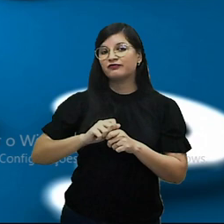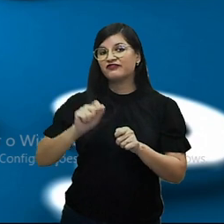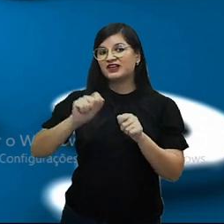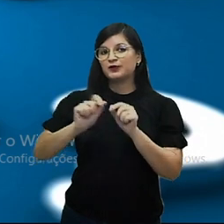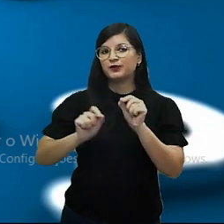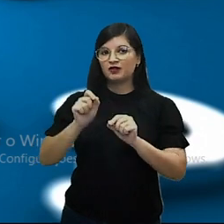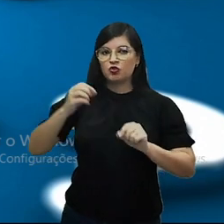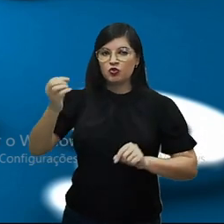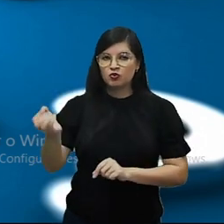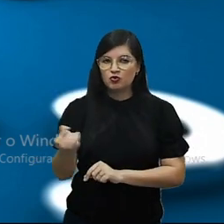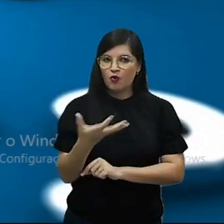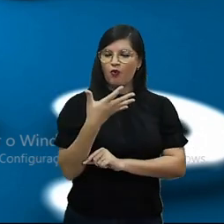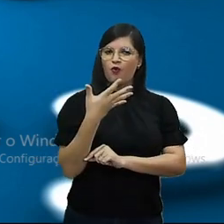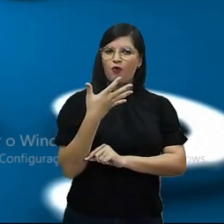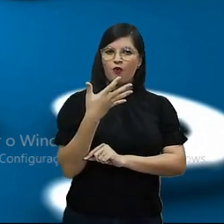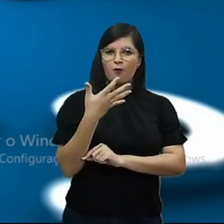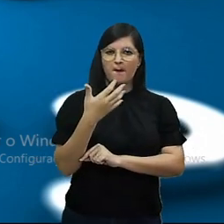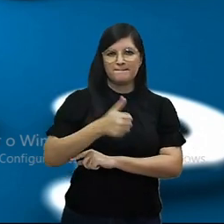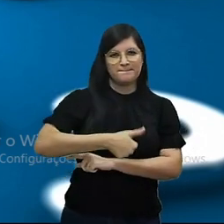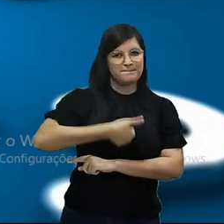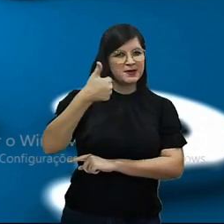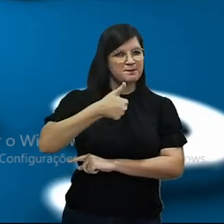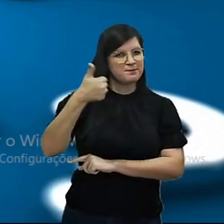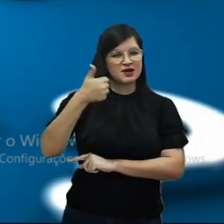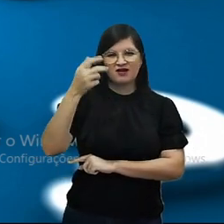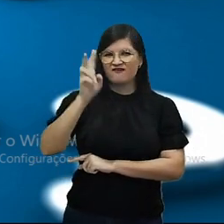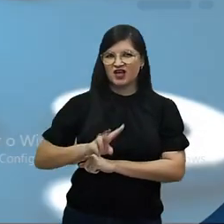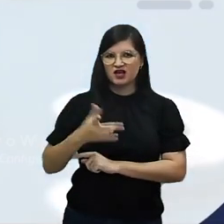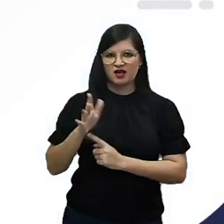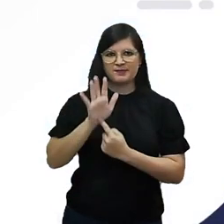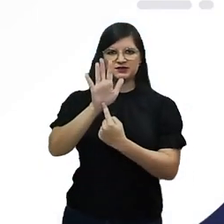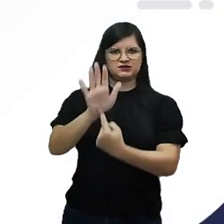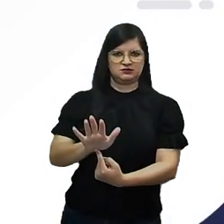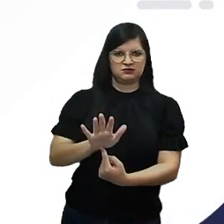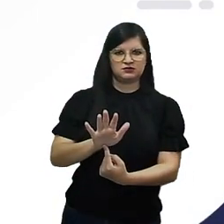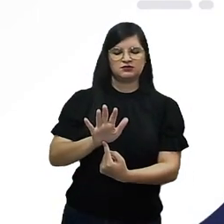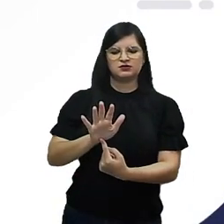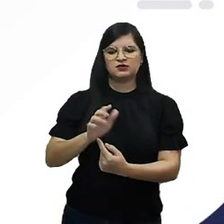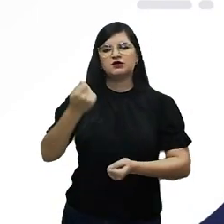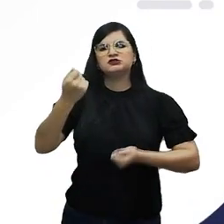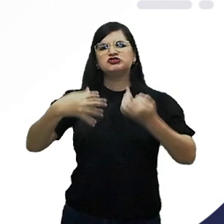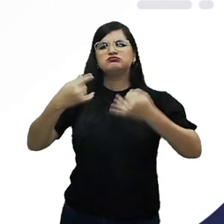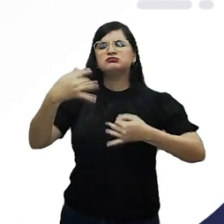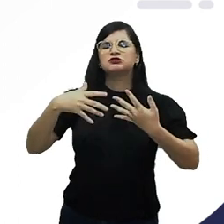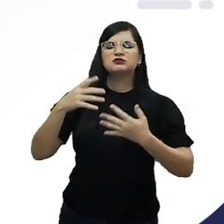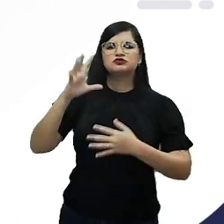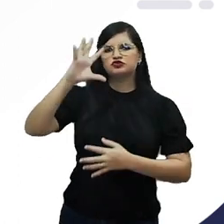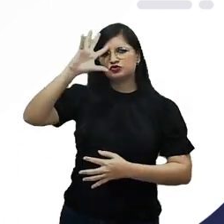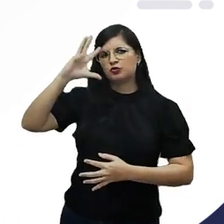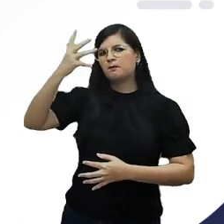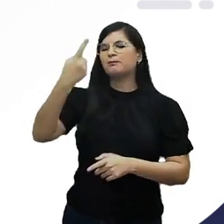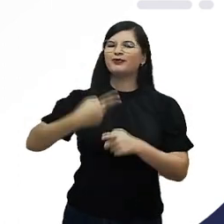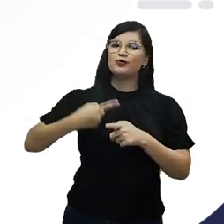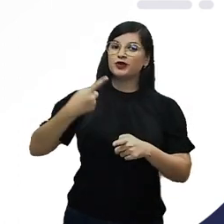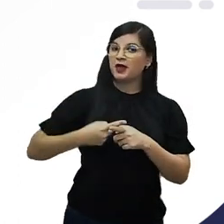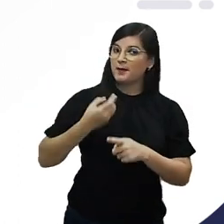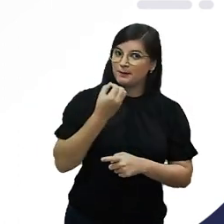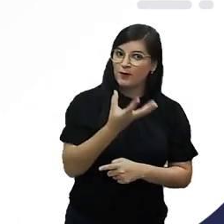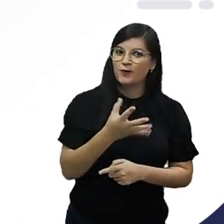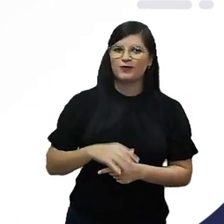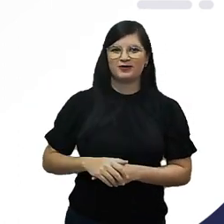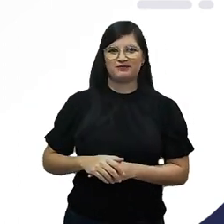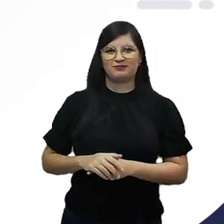Ela é inovador? É a primeira vez que alguém apresenta aquilo? Então, quando você estiver falando da solução, você tem que falar por que a solução é boa, por